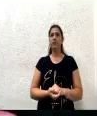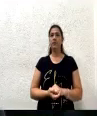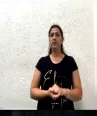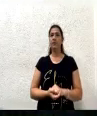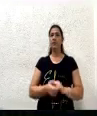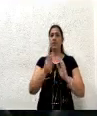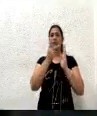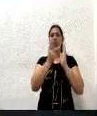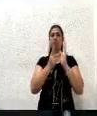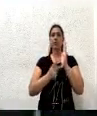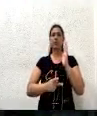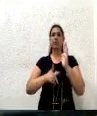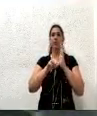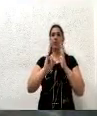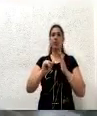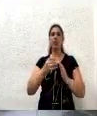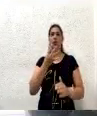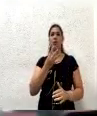Projeto de lei